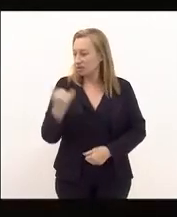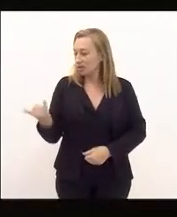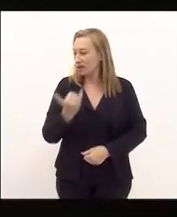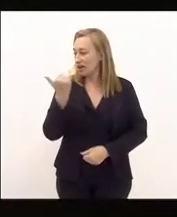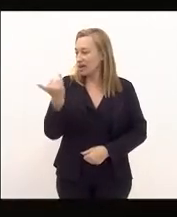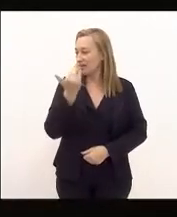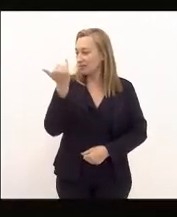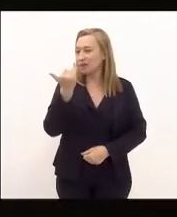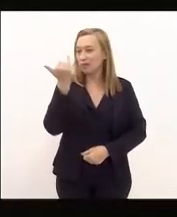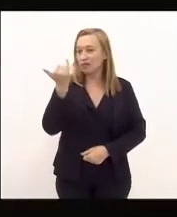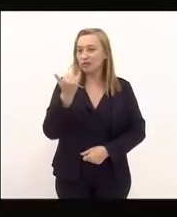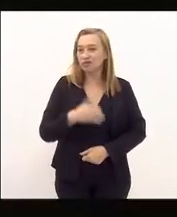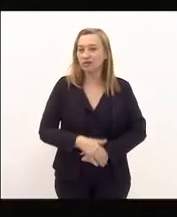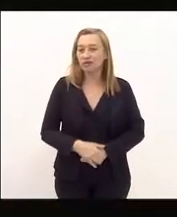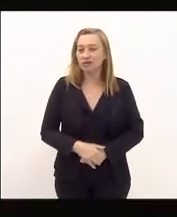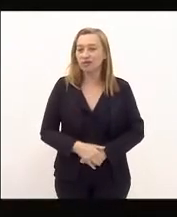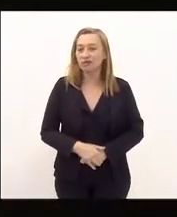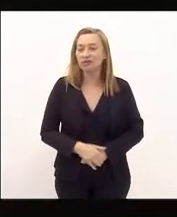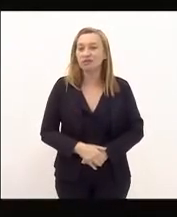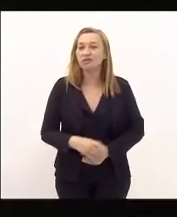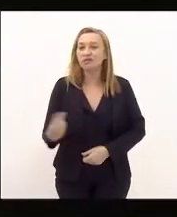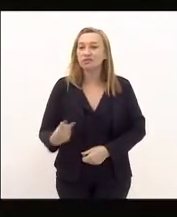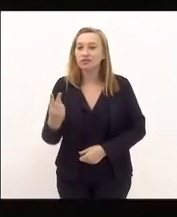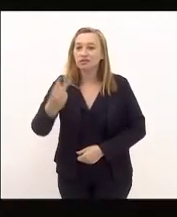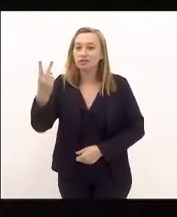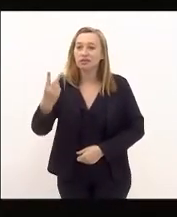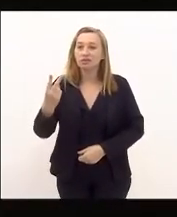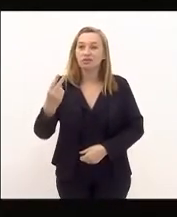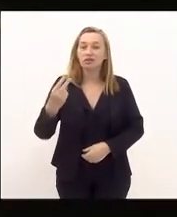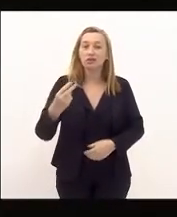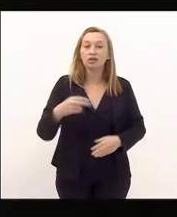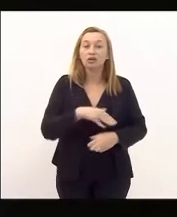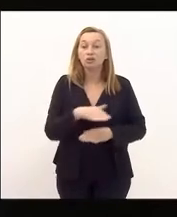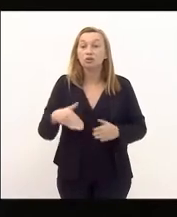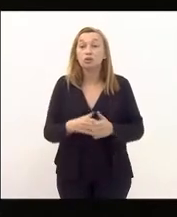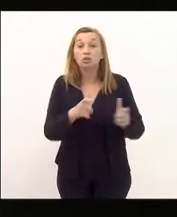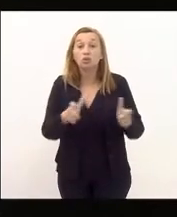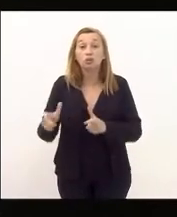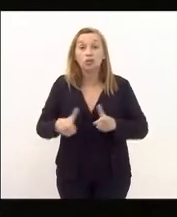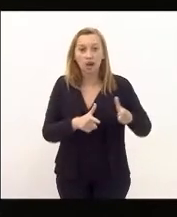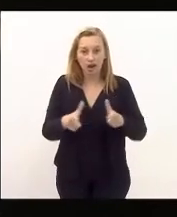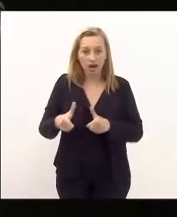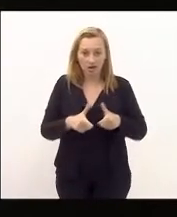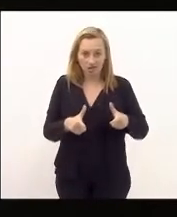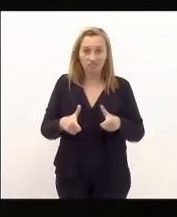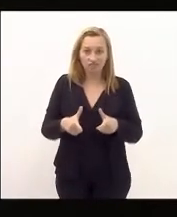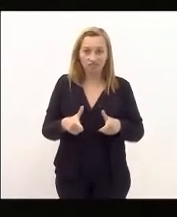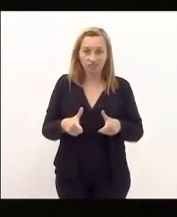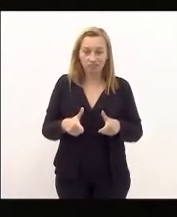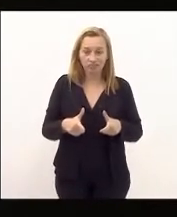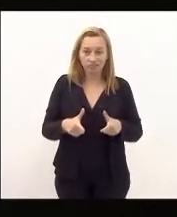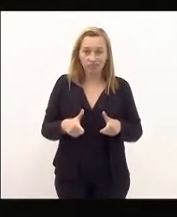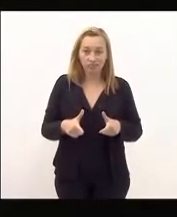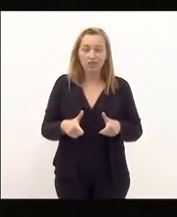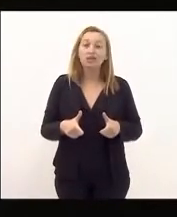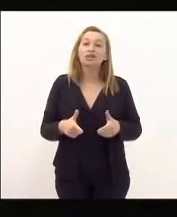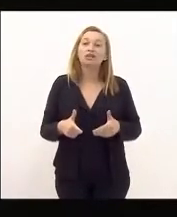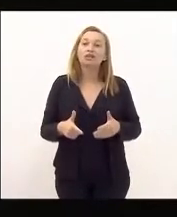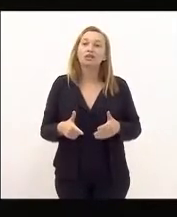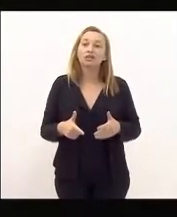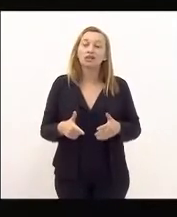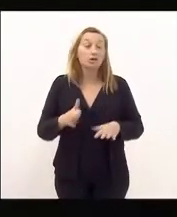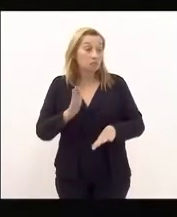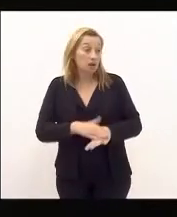importante frisar aqui que vai valorizar os imóveis, o comércio local vai passar a arrecadar mais, vai ter